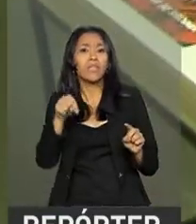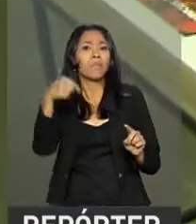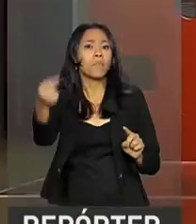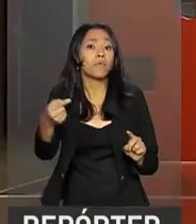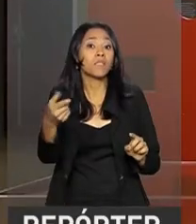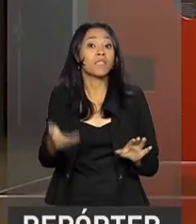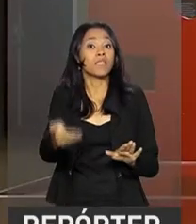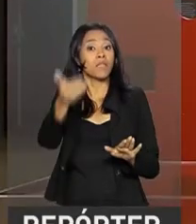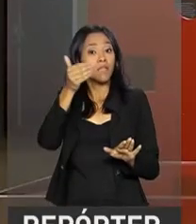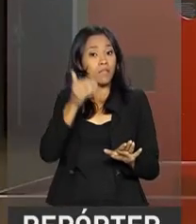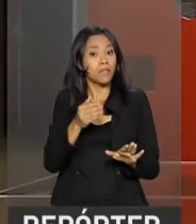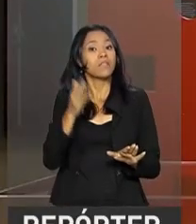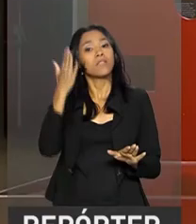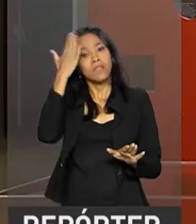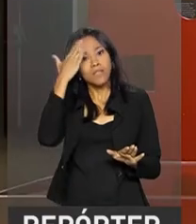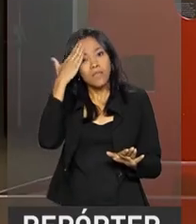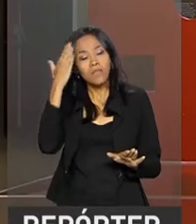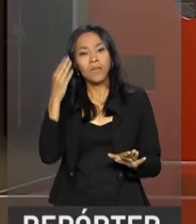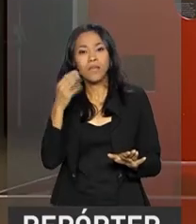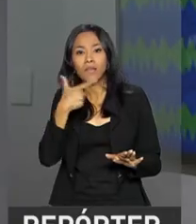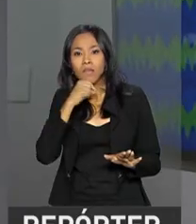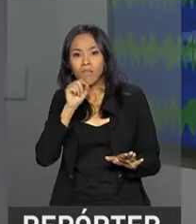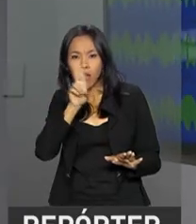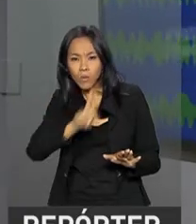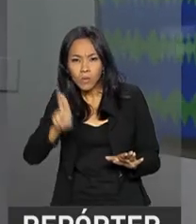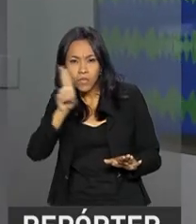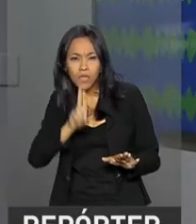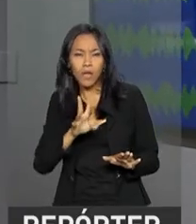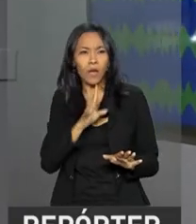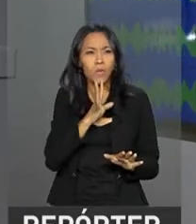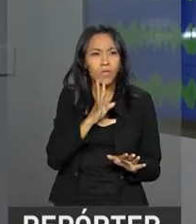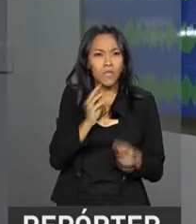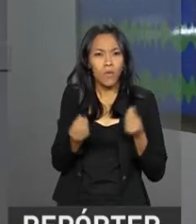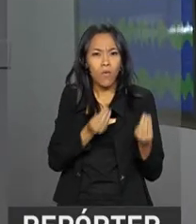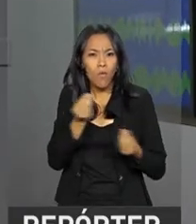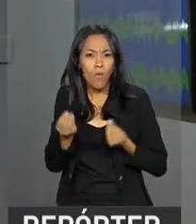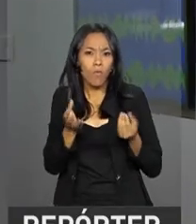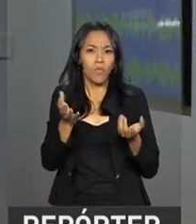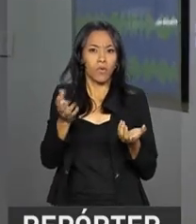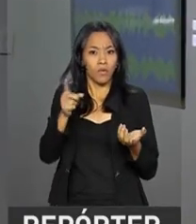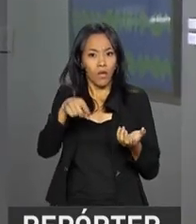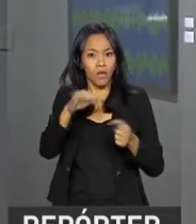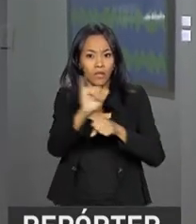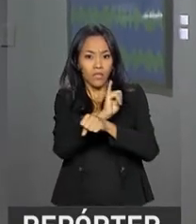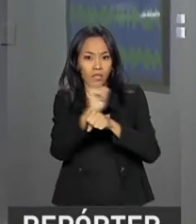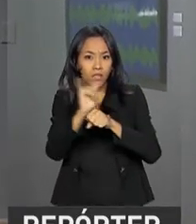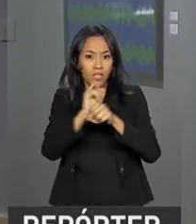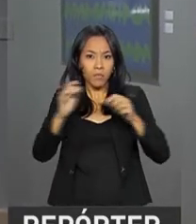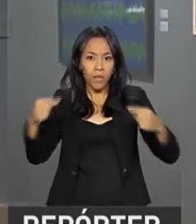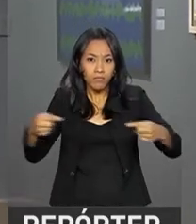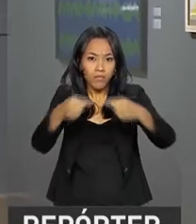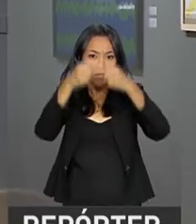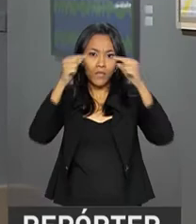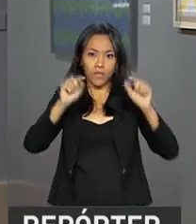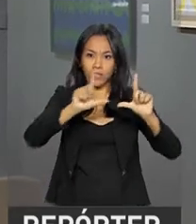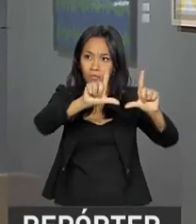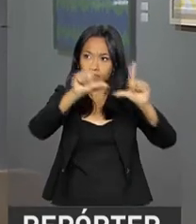ela tem que ser reconhecida por quem vai usar o espaço como estrutural da obra